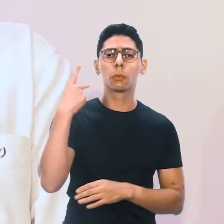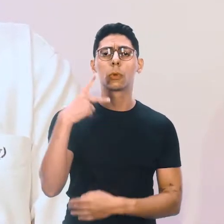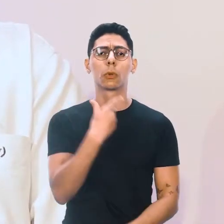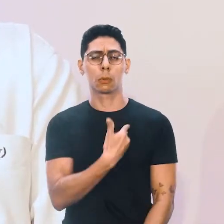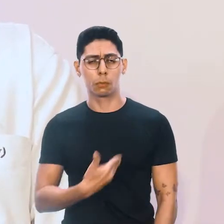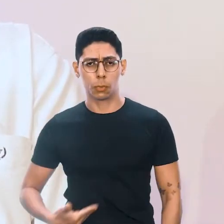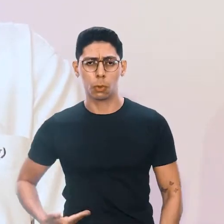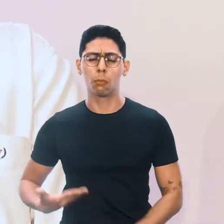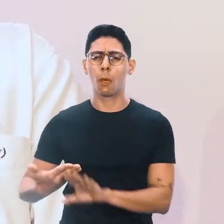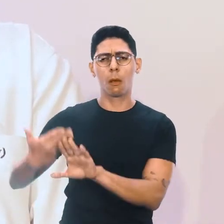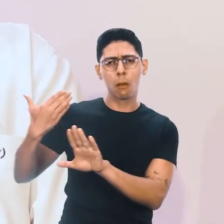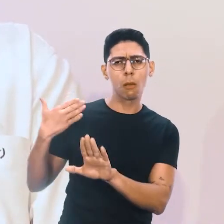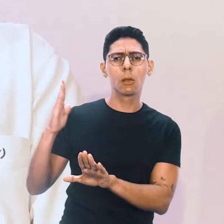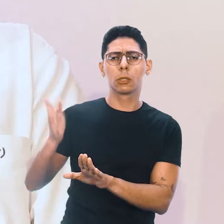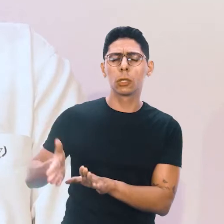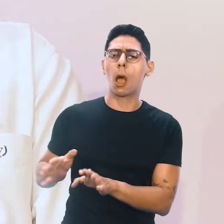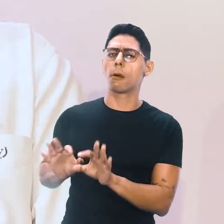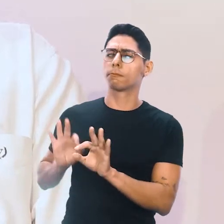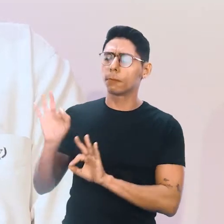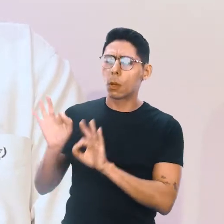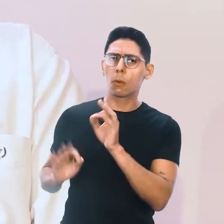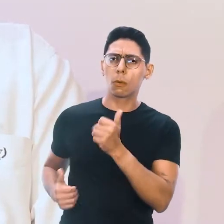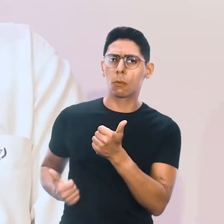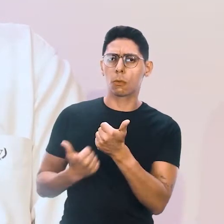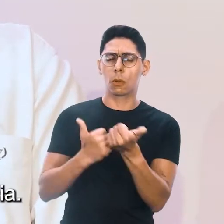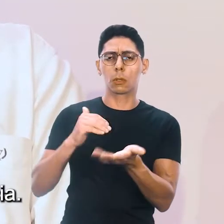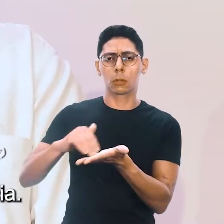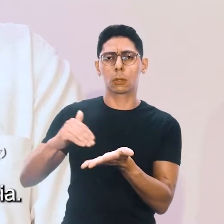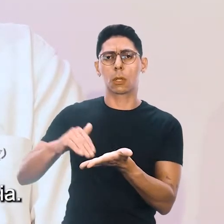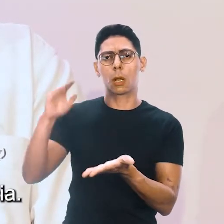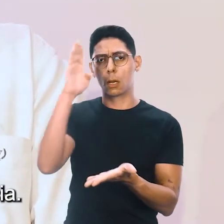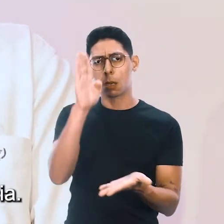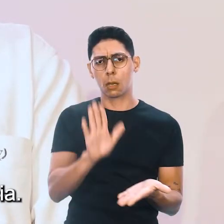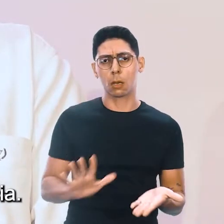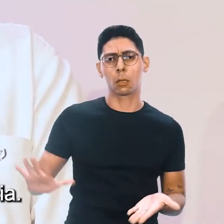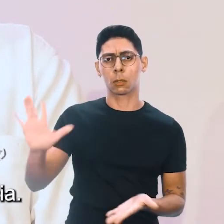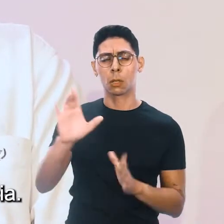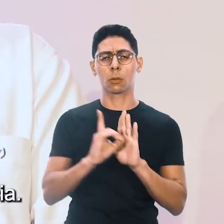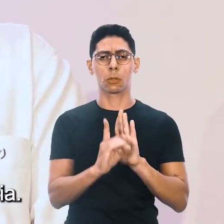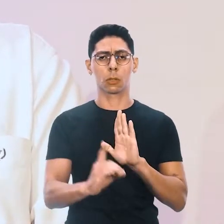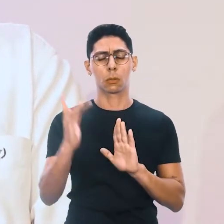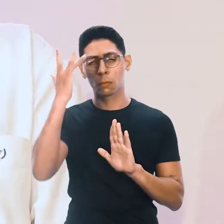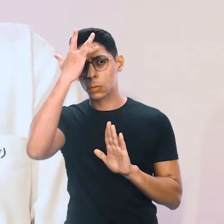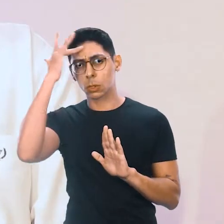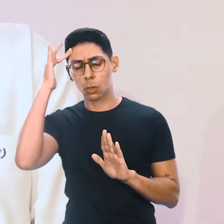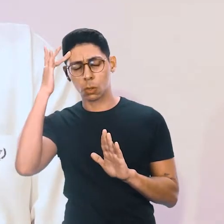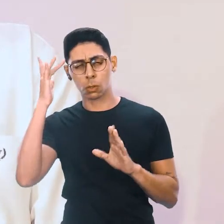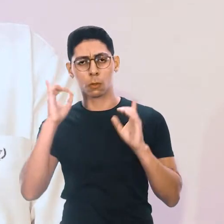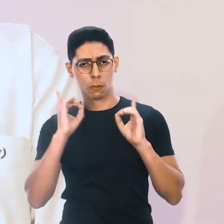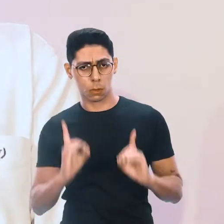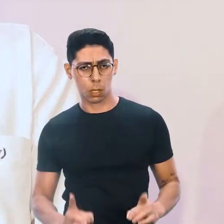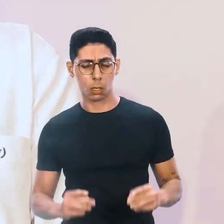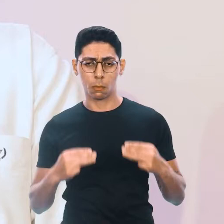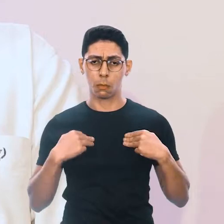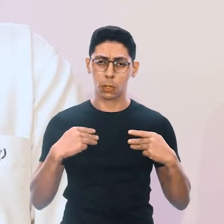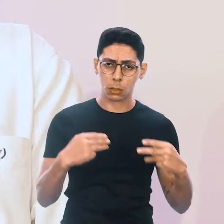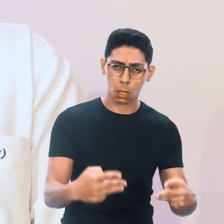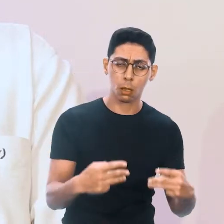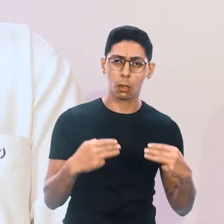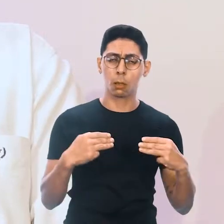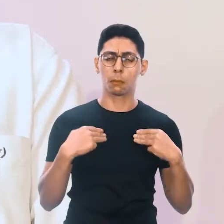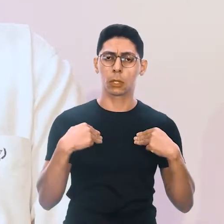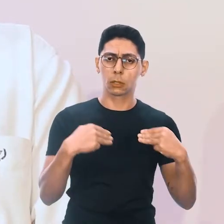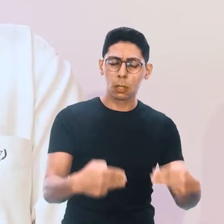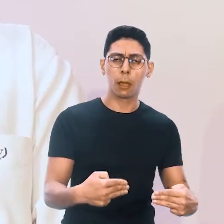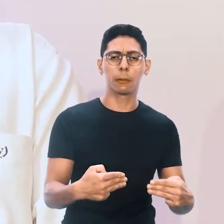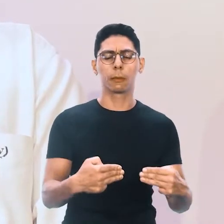já prestou consultoria para a Secretaria Nacional dos Direitos das Pessoas com Deficiência, Ministério do Desenvolvimento Social e Combate